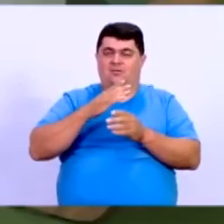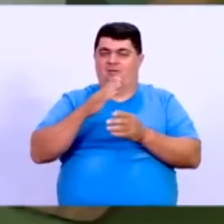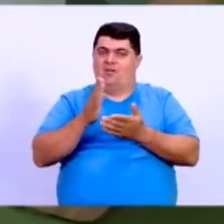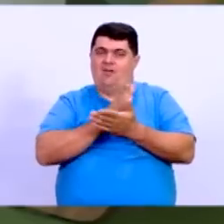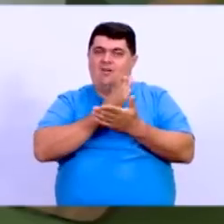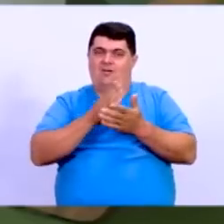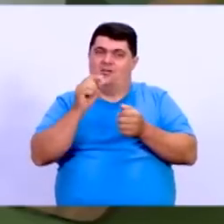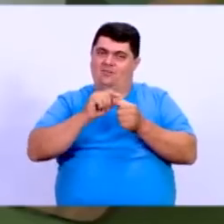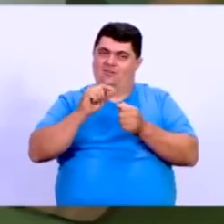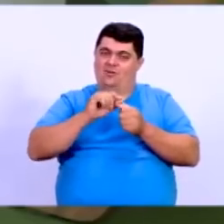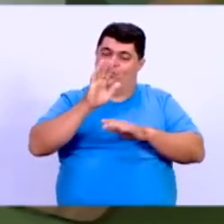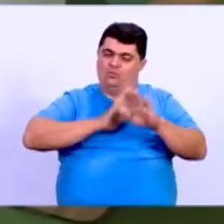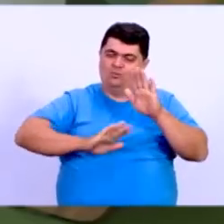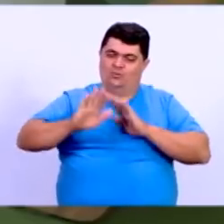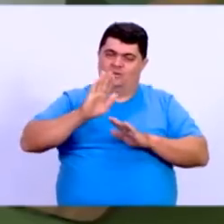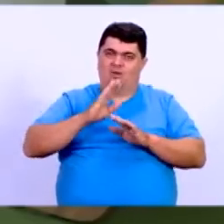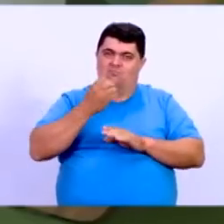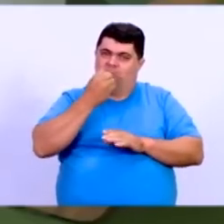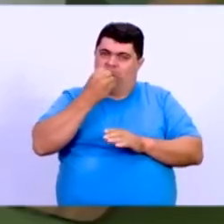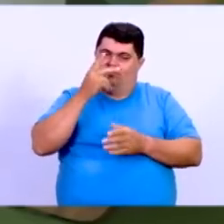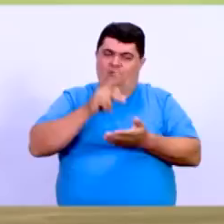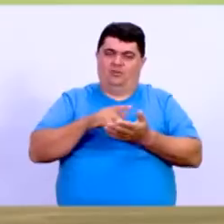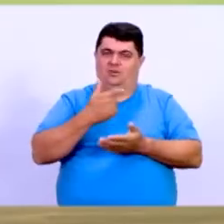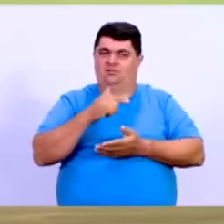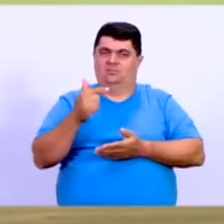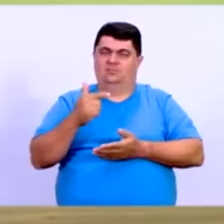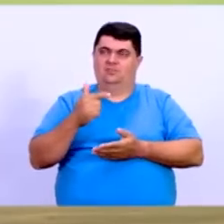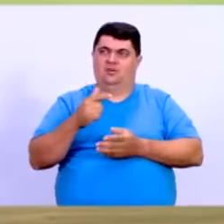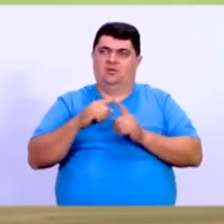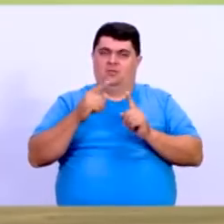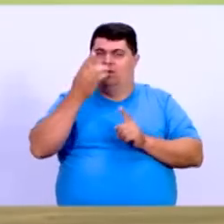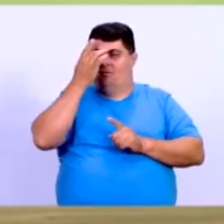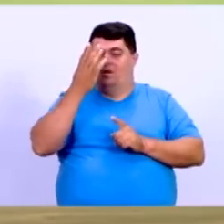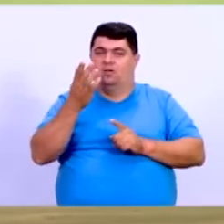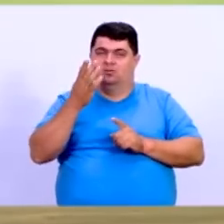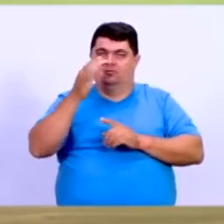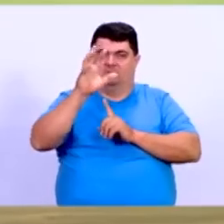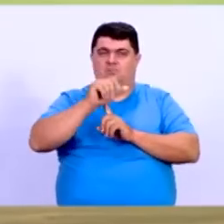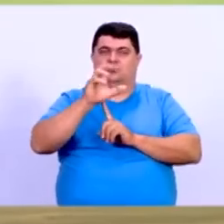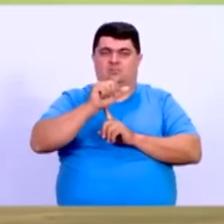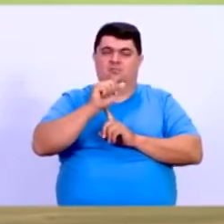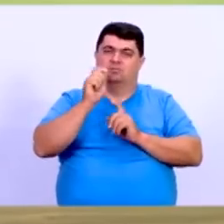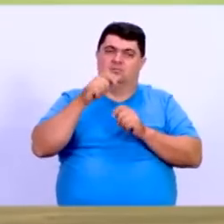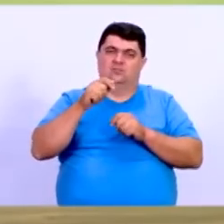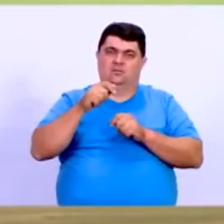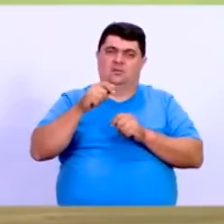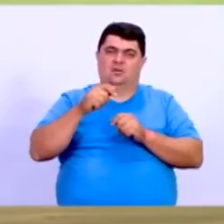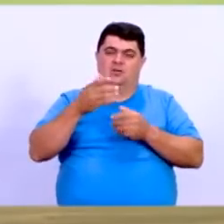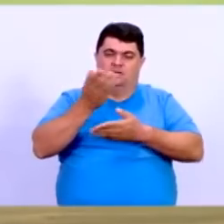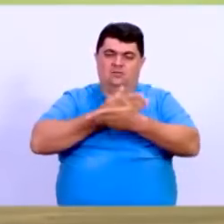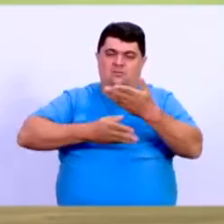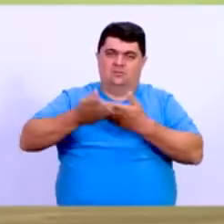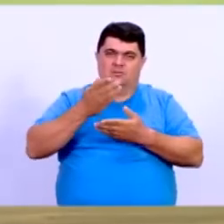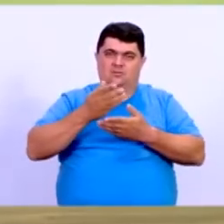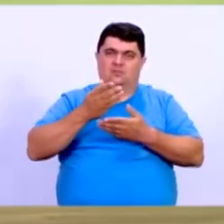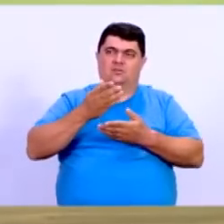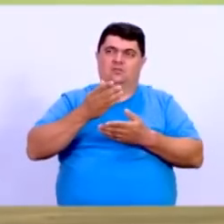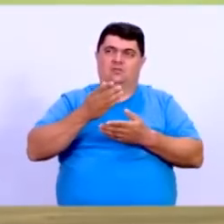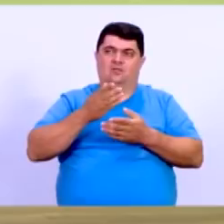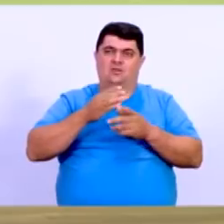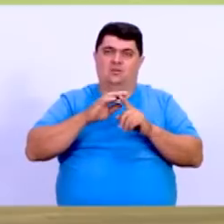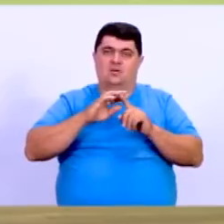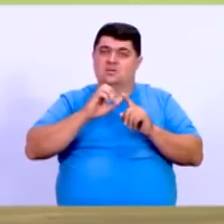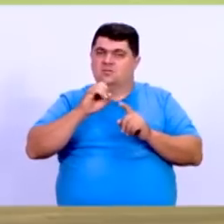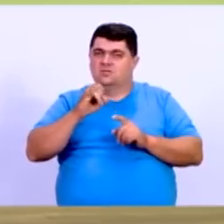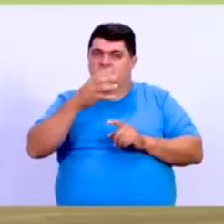isso? Muito cuidado com isso, não é aconselhável. Pois mas é. é muito fácil. A rede sem fio, às vezes você compartilha de propósito, mas também, se você